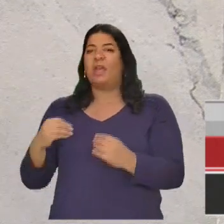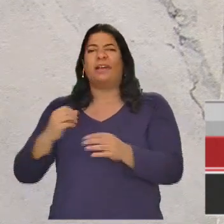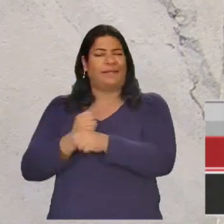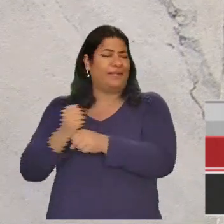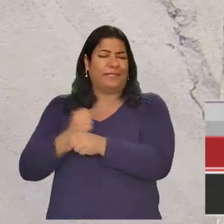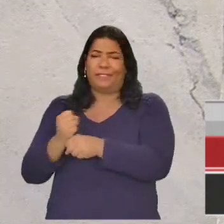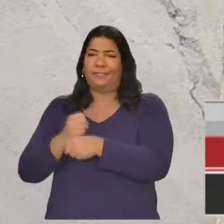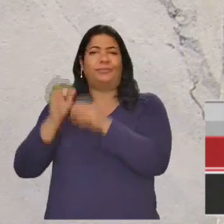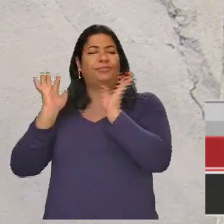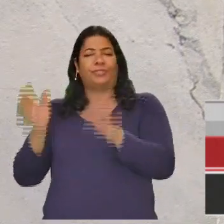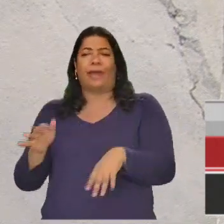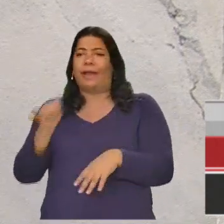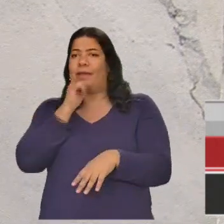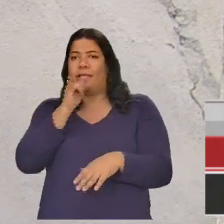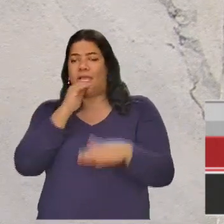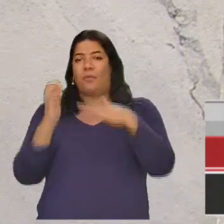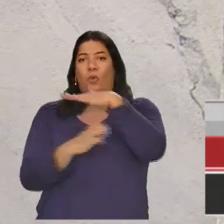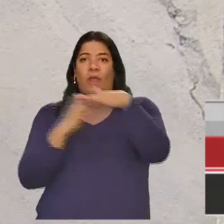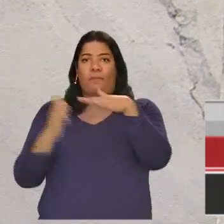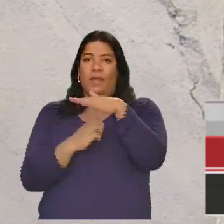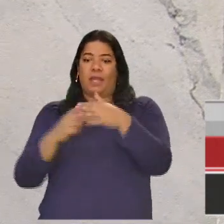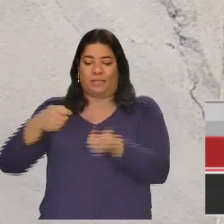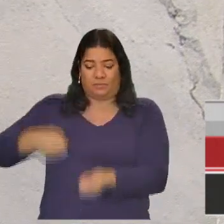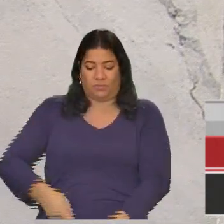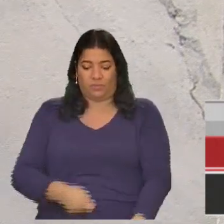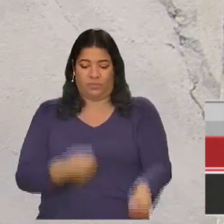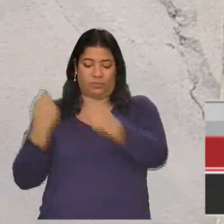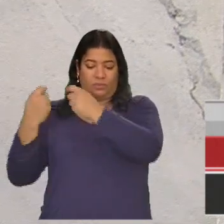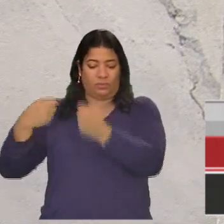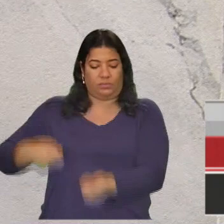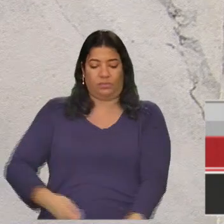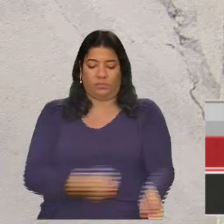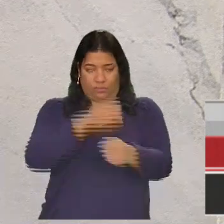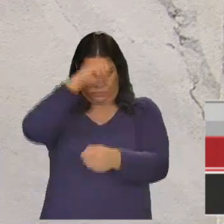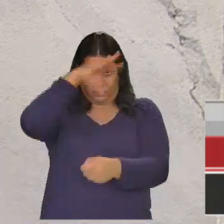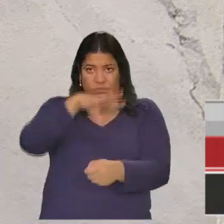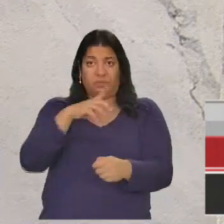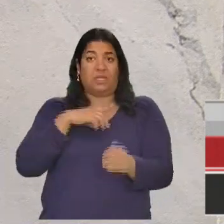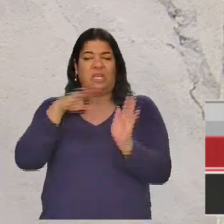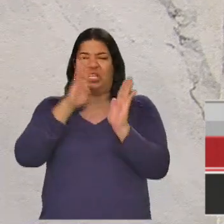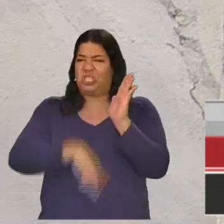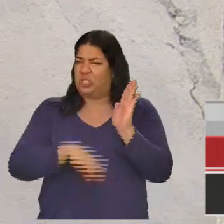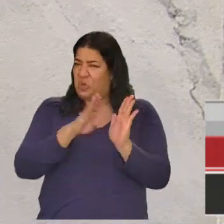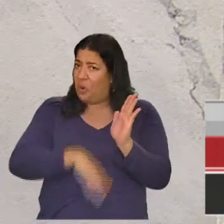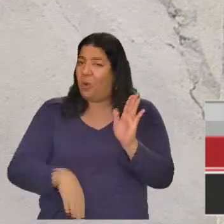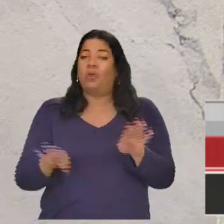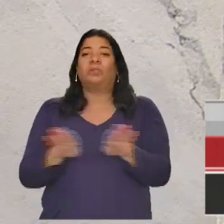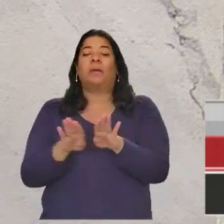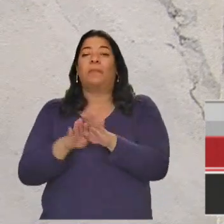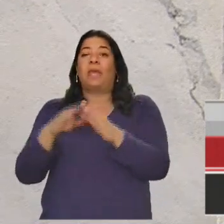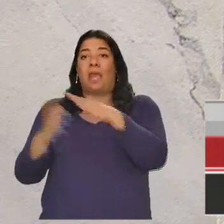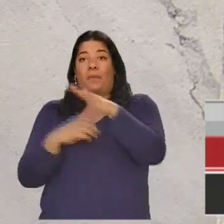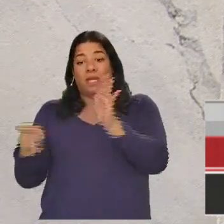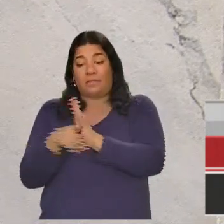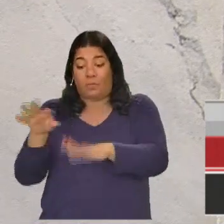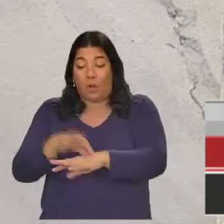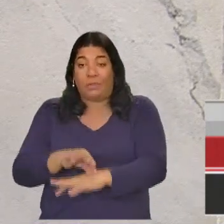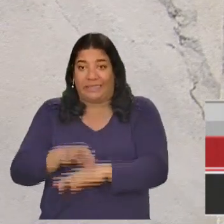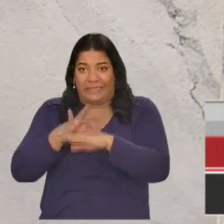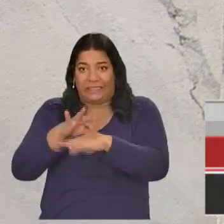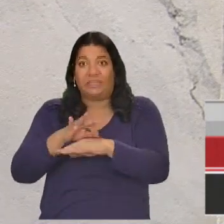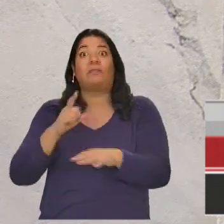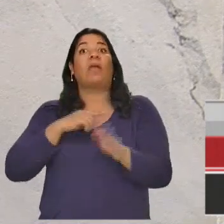mineradoras têm isenções os priores ricos têm isenções e empresas do agronegócio três dimensões